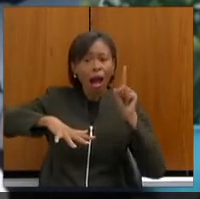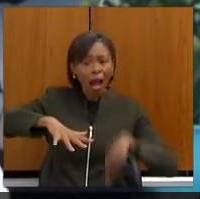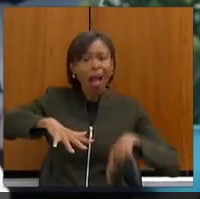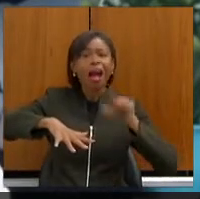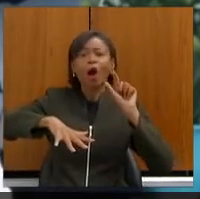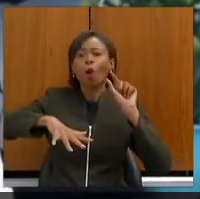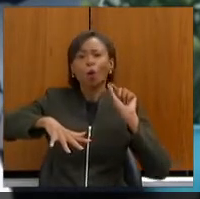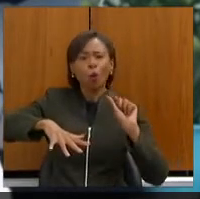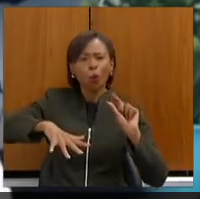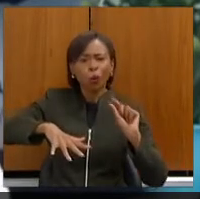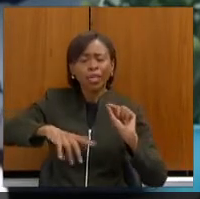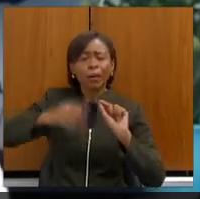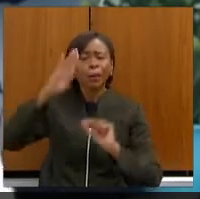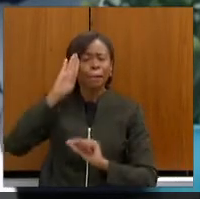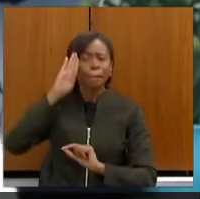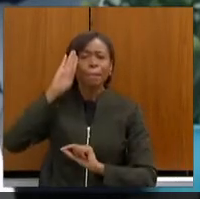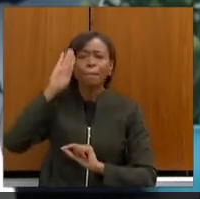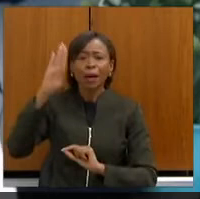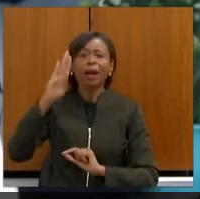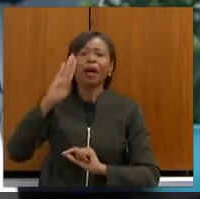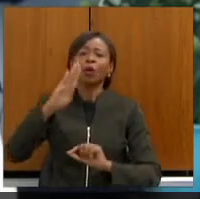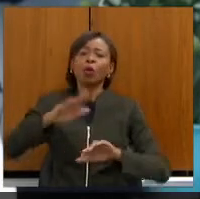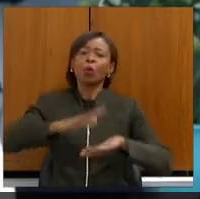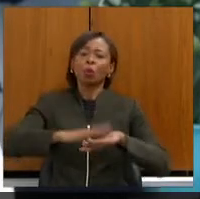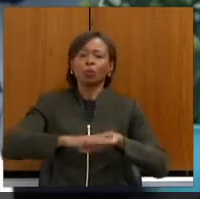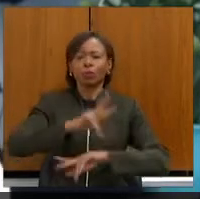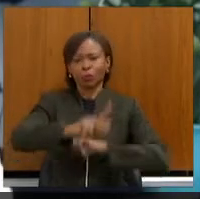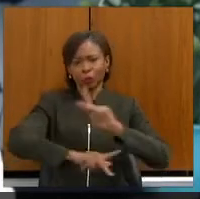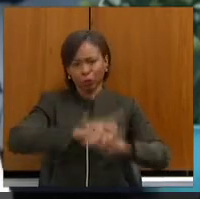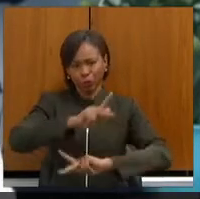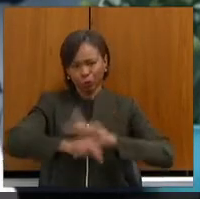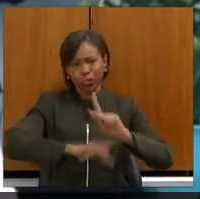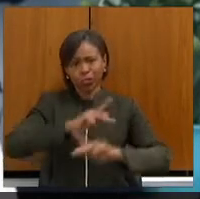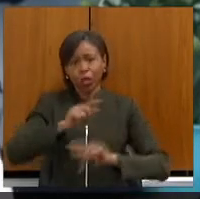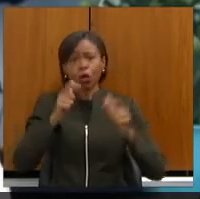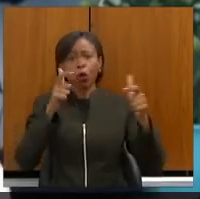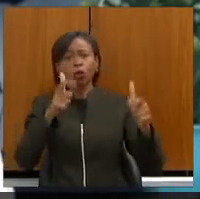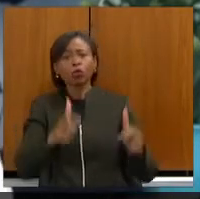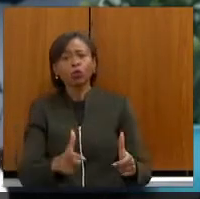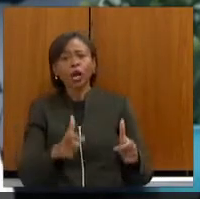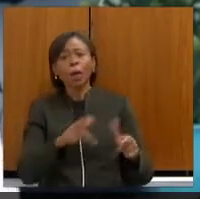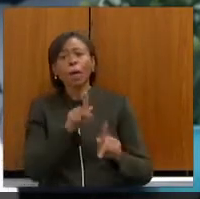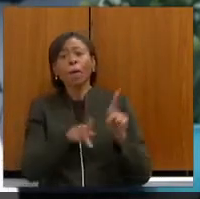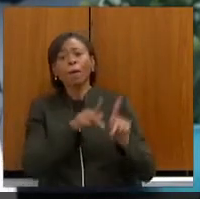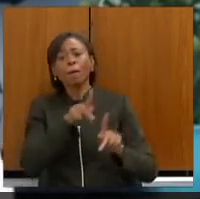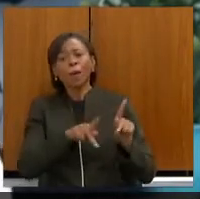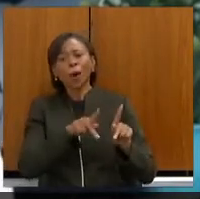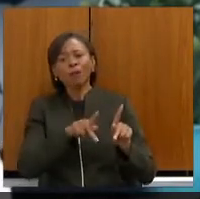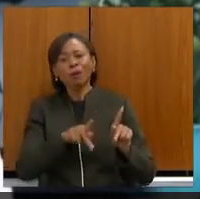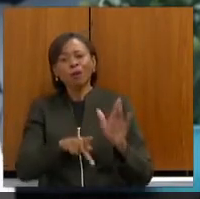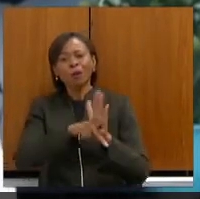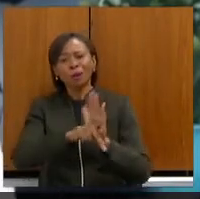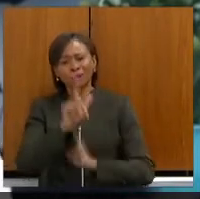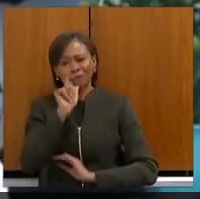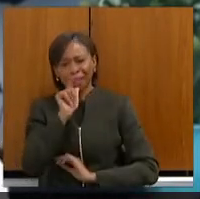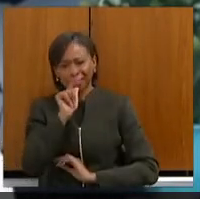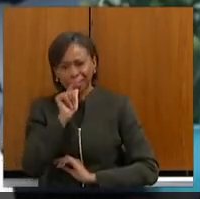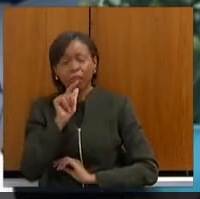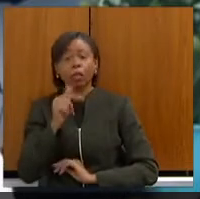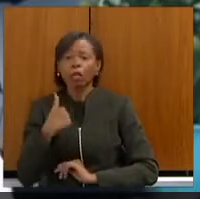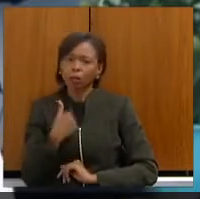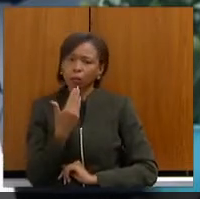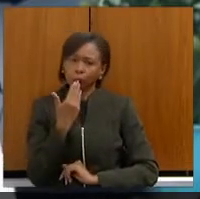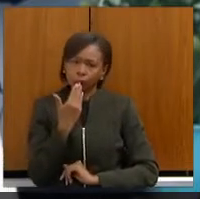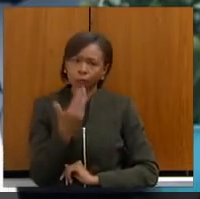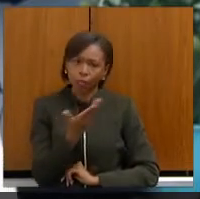o principal da população local popularmente conhecidos como povos das águas vem o pedir que a